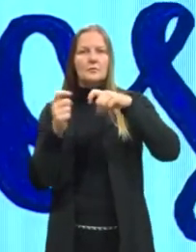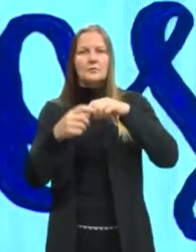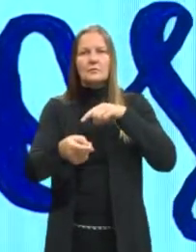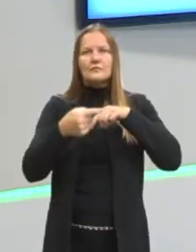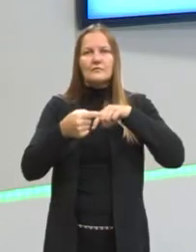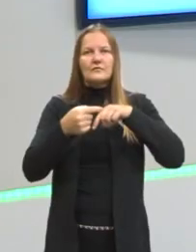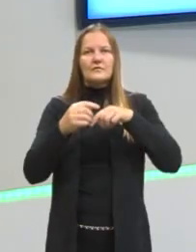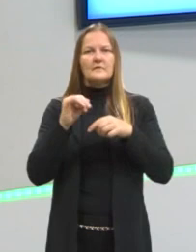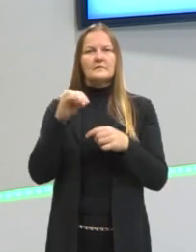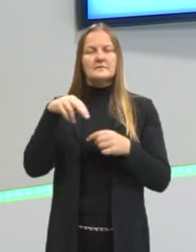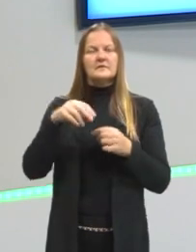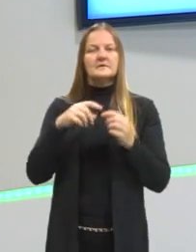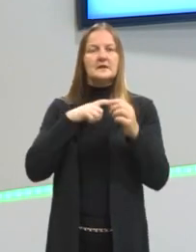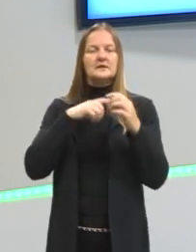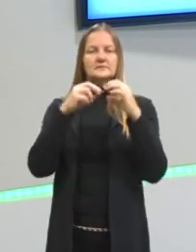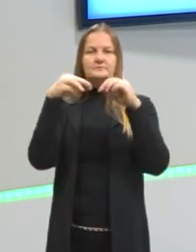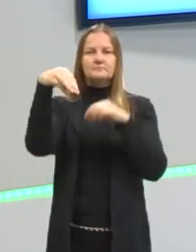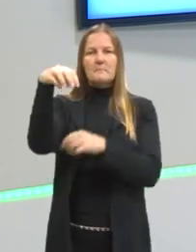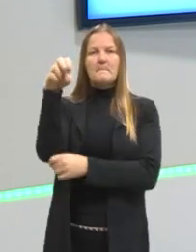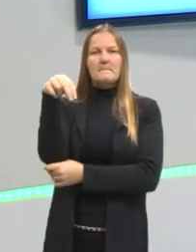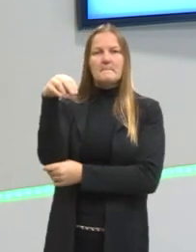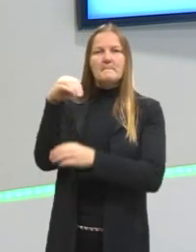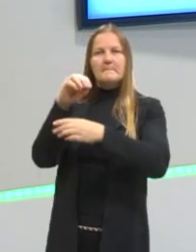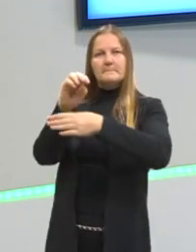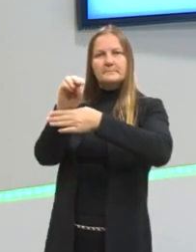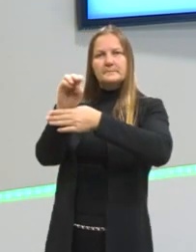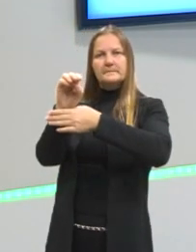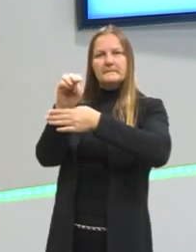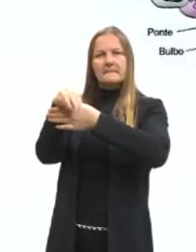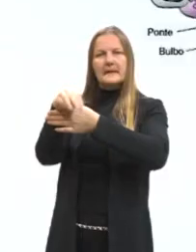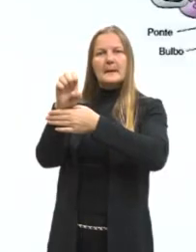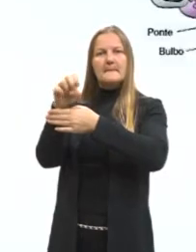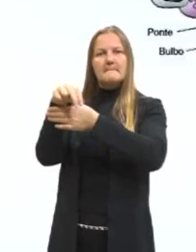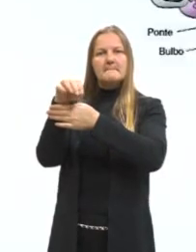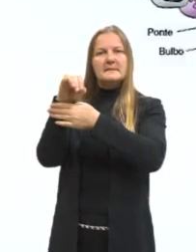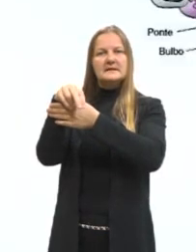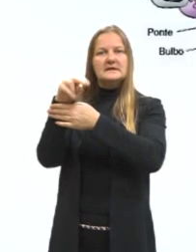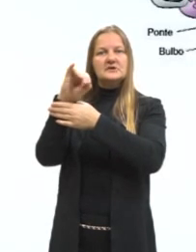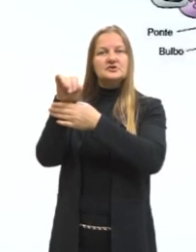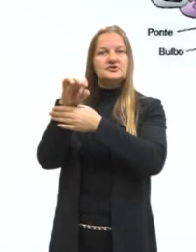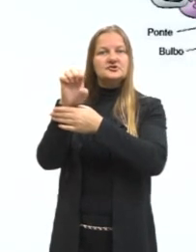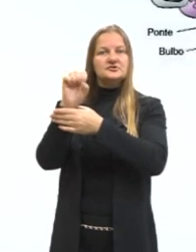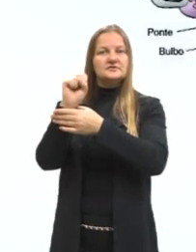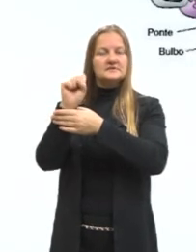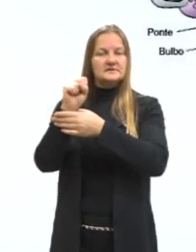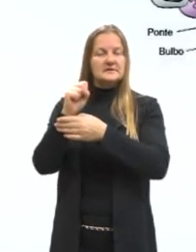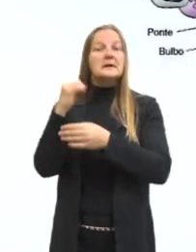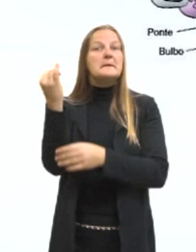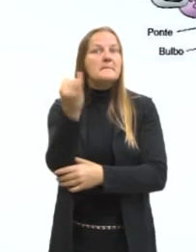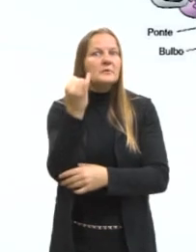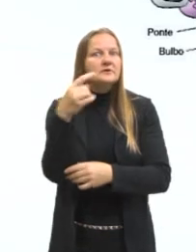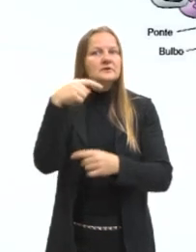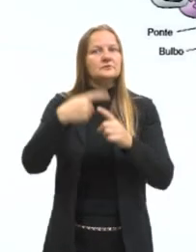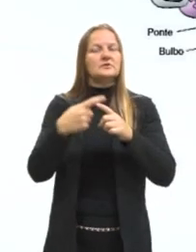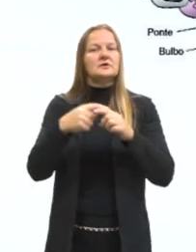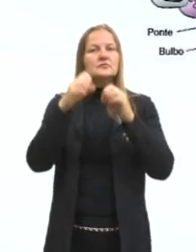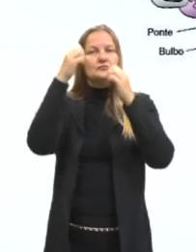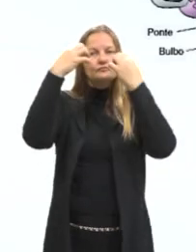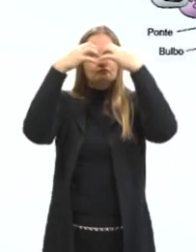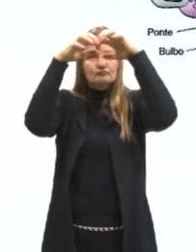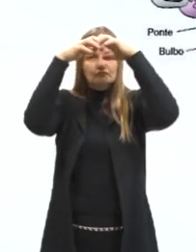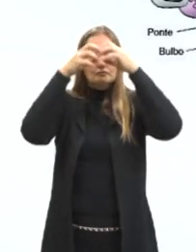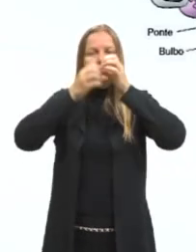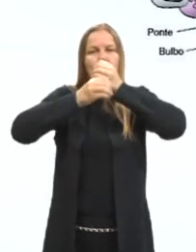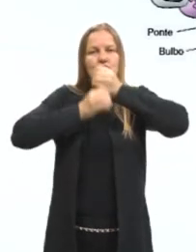tem meninges gente tudo isso aqui são coisas que são importantes vocês saberem do sistema nervoso